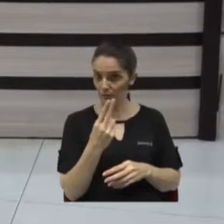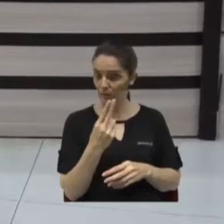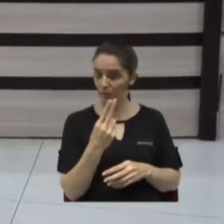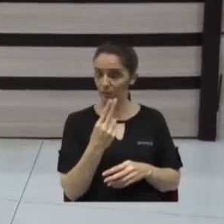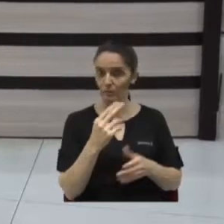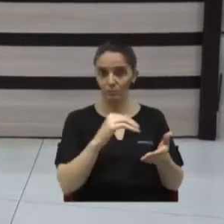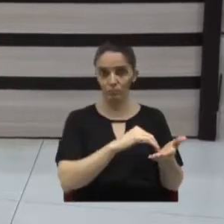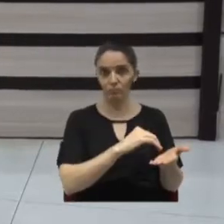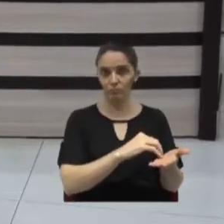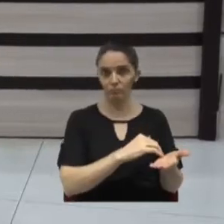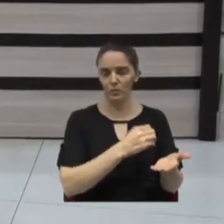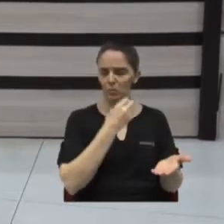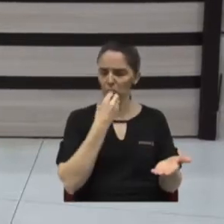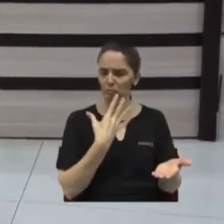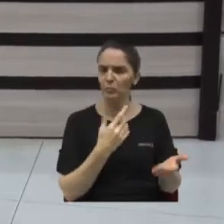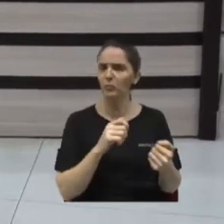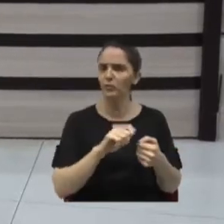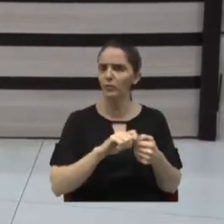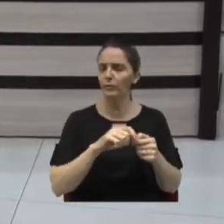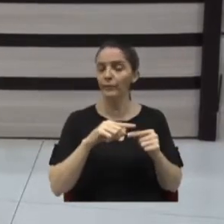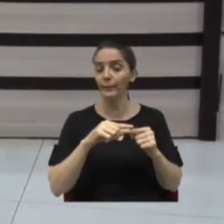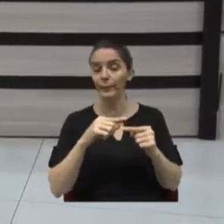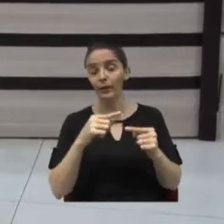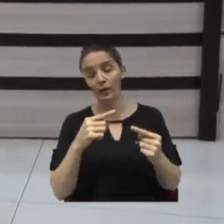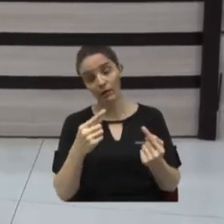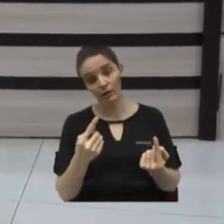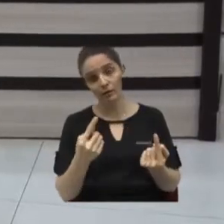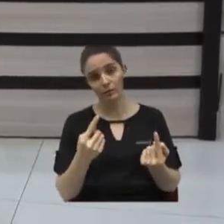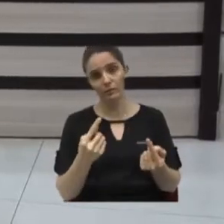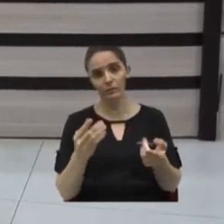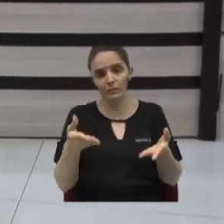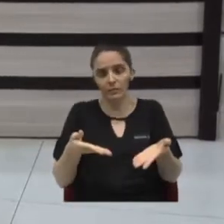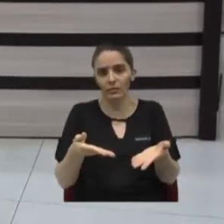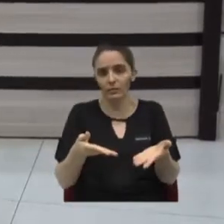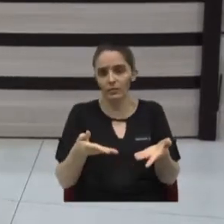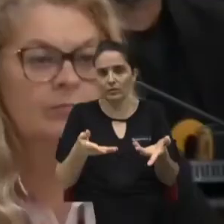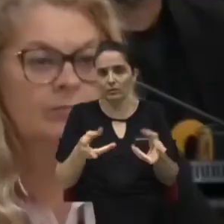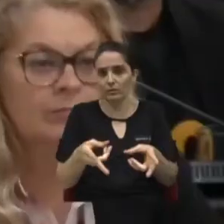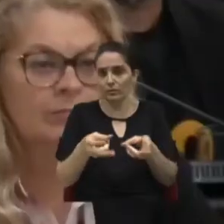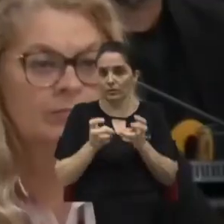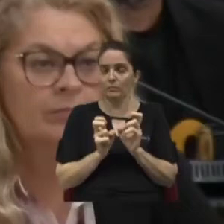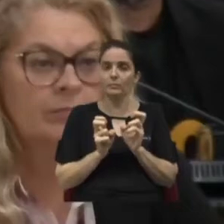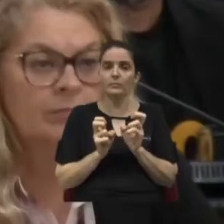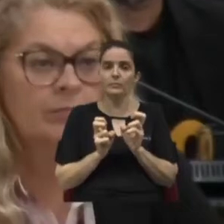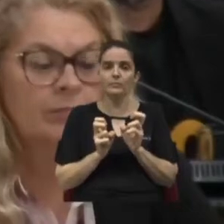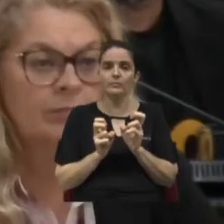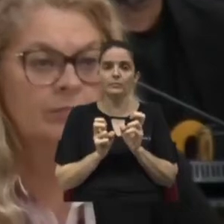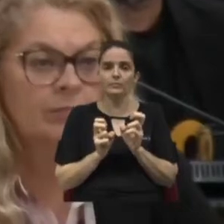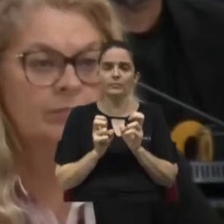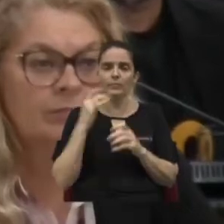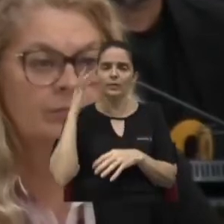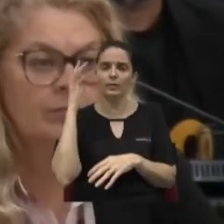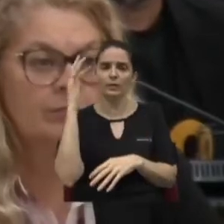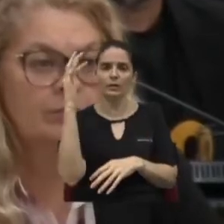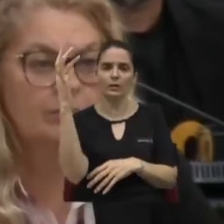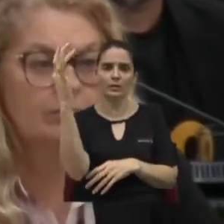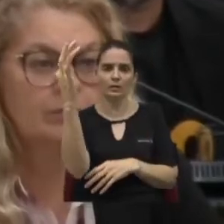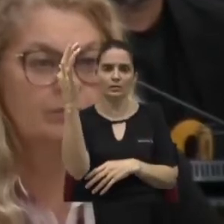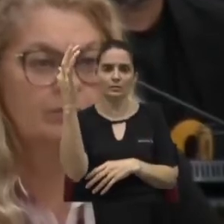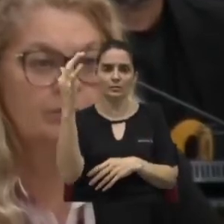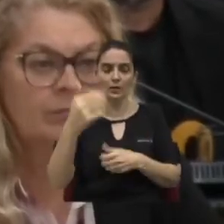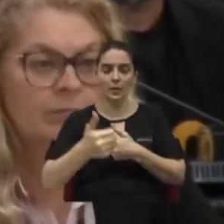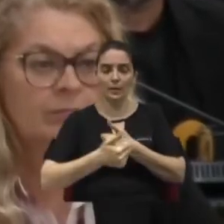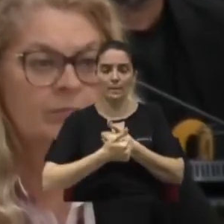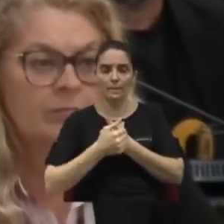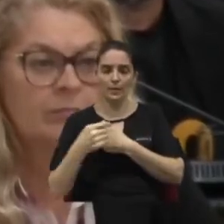com excelência naquilo que faz, porém, o que nós estamos vendo é muitas árvores em rotatórias